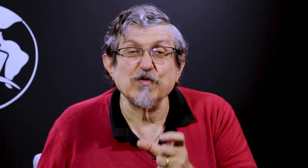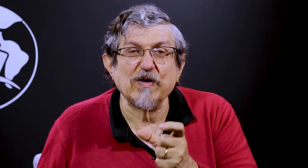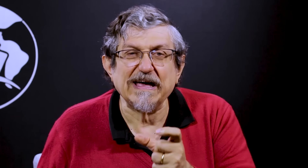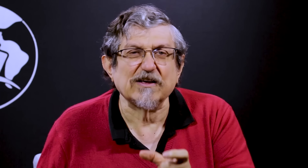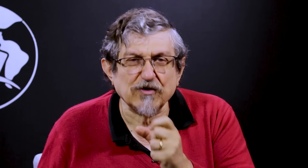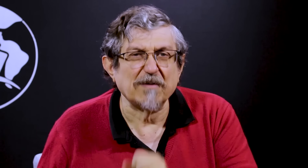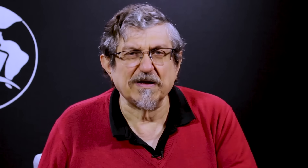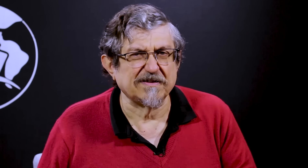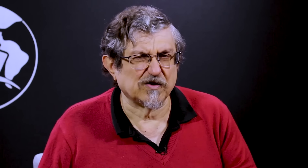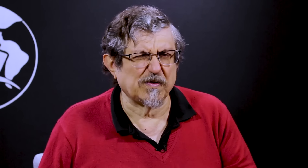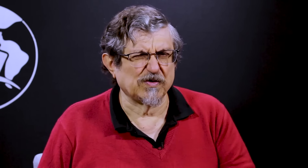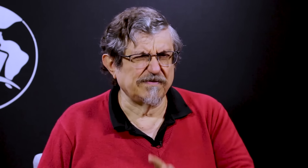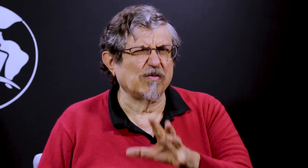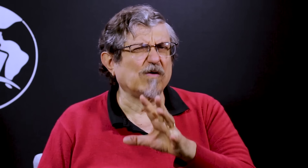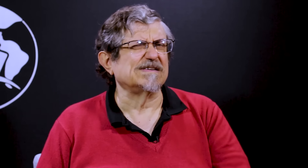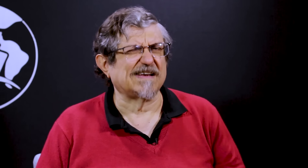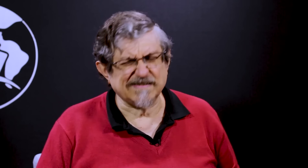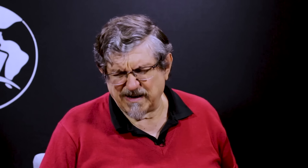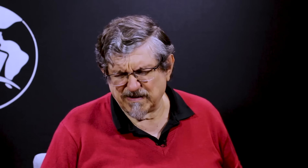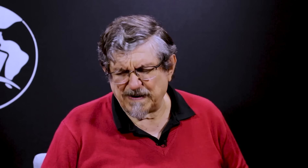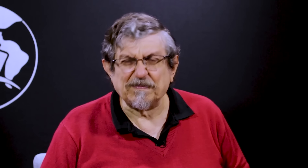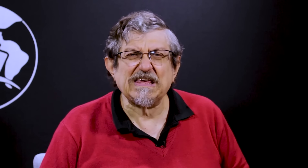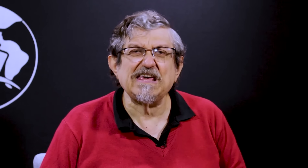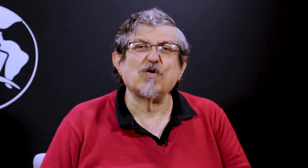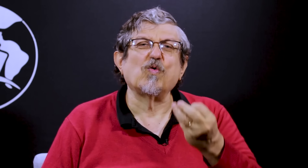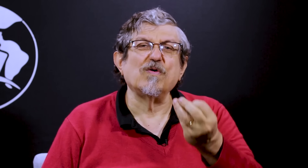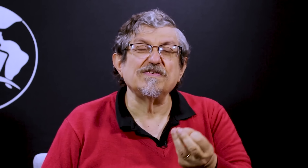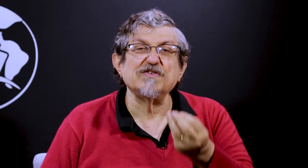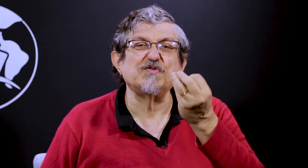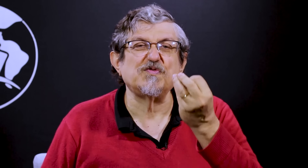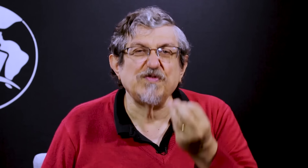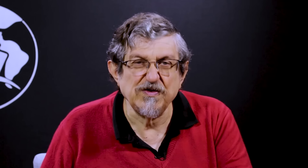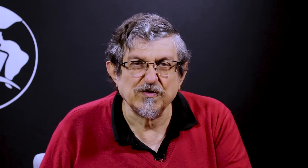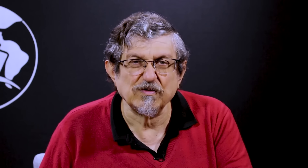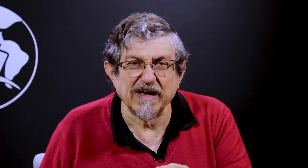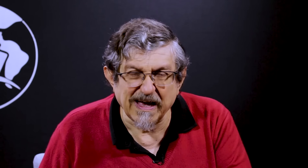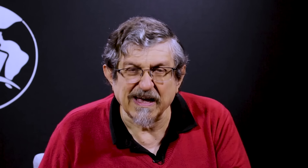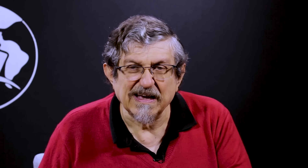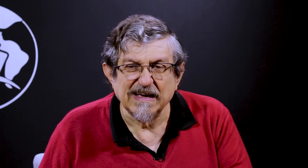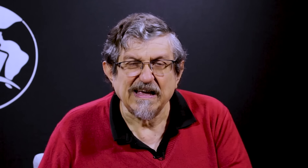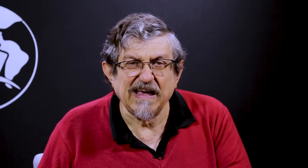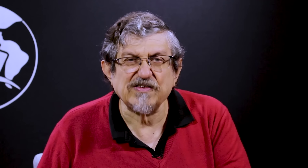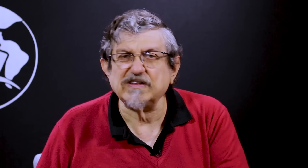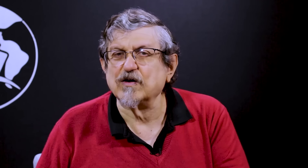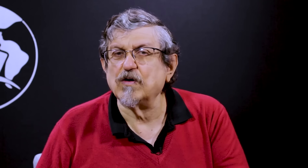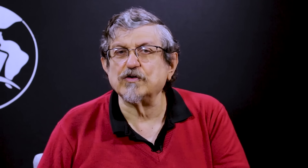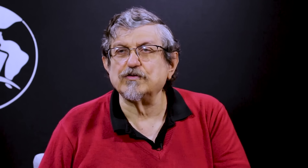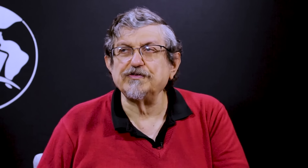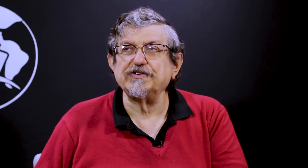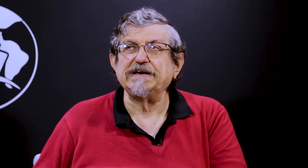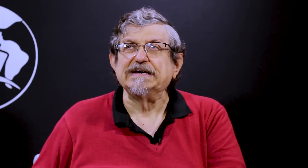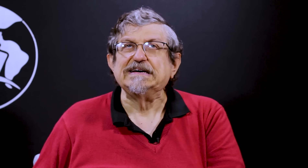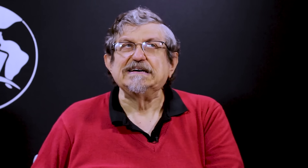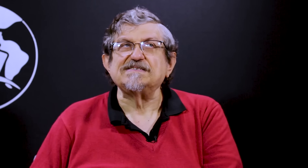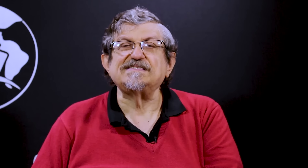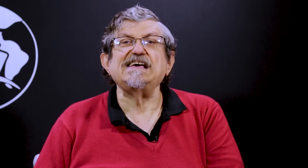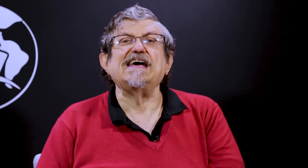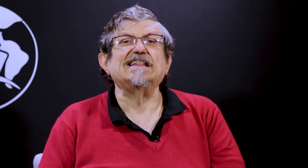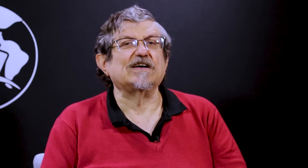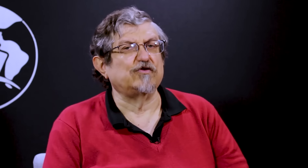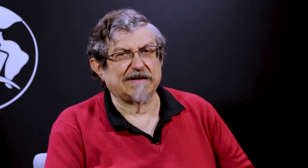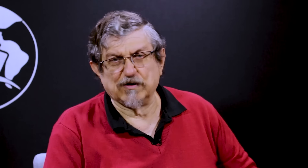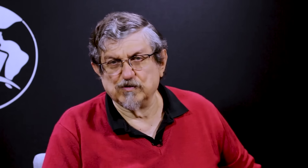envolve o relacionamento entre as pessoas e vamos conversar sério aqui que coisa difícil é esse negócio de